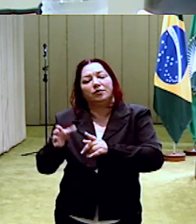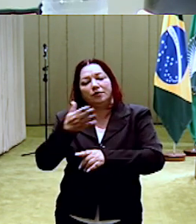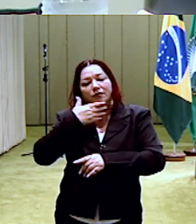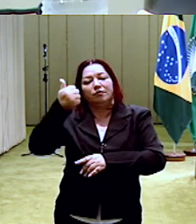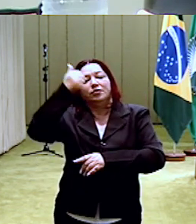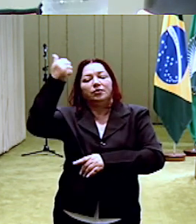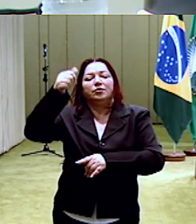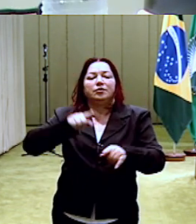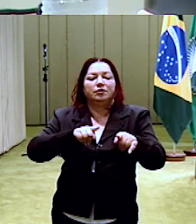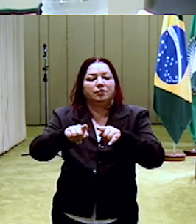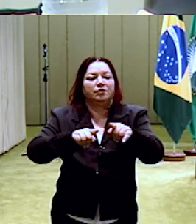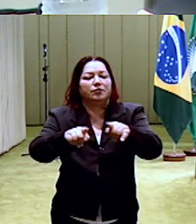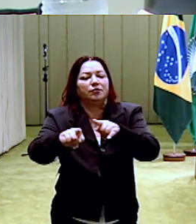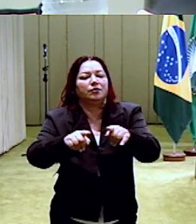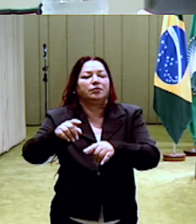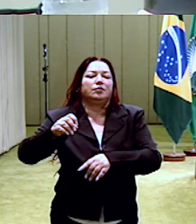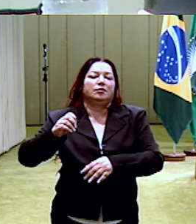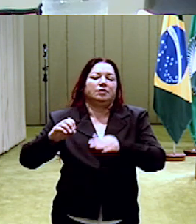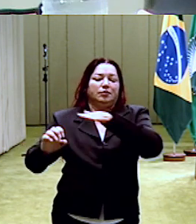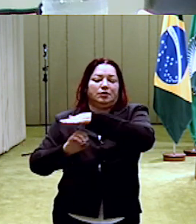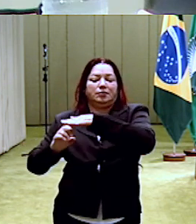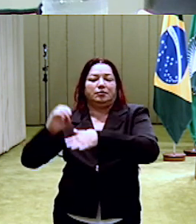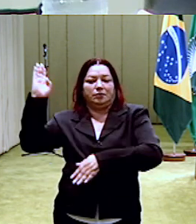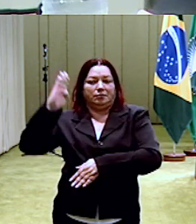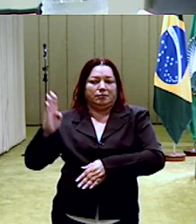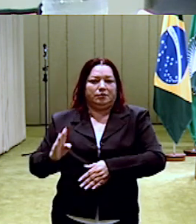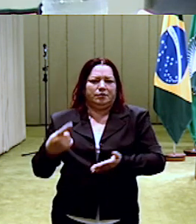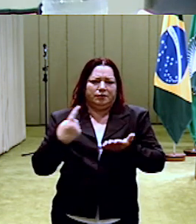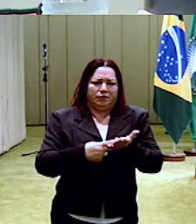e competitividade das empresas brasileiras, no